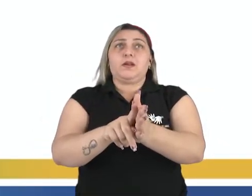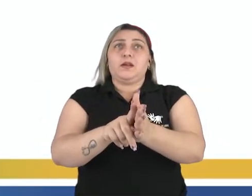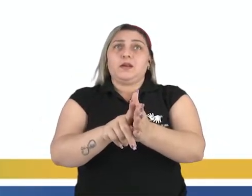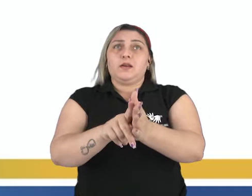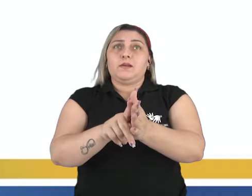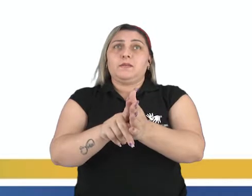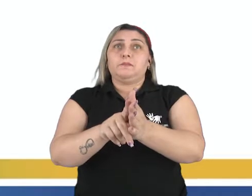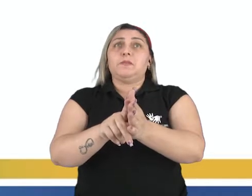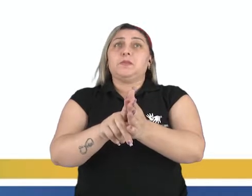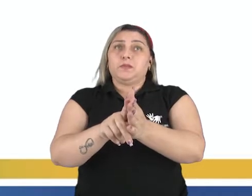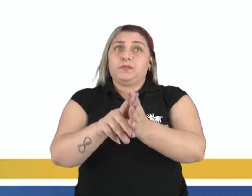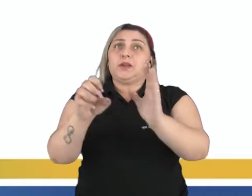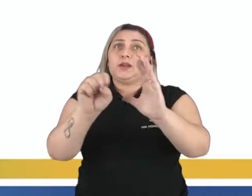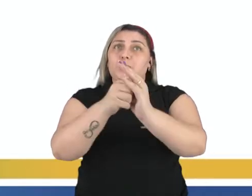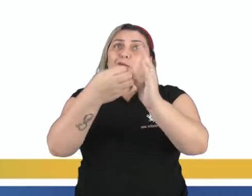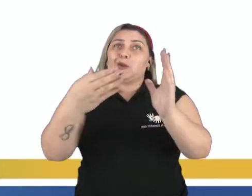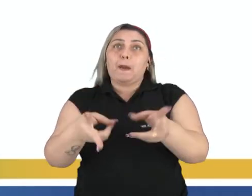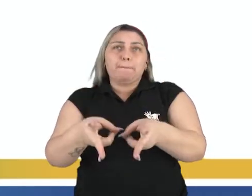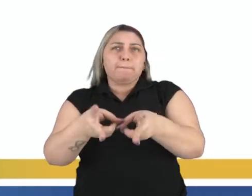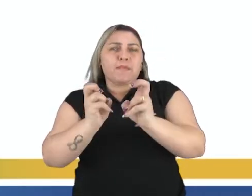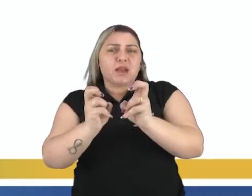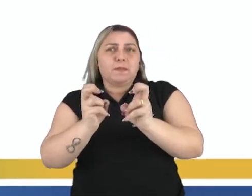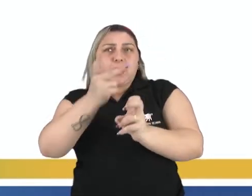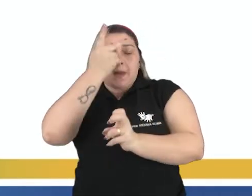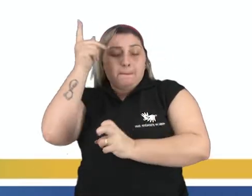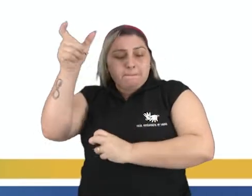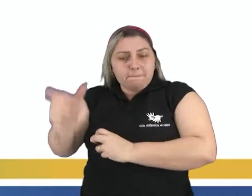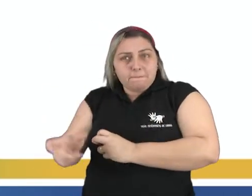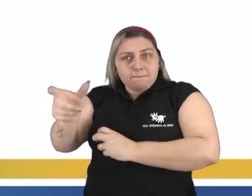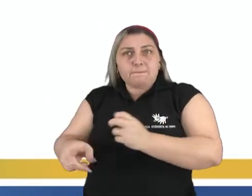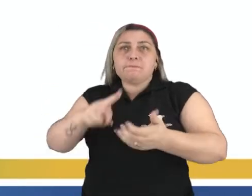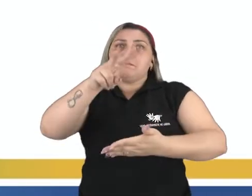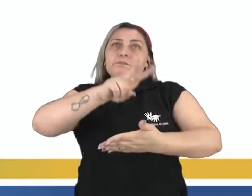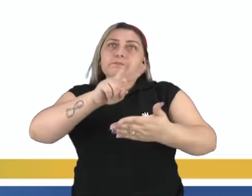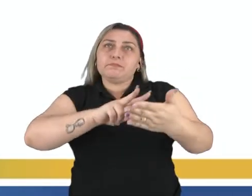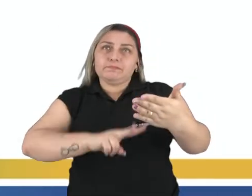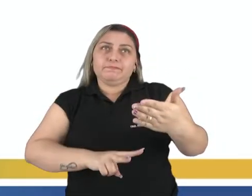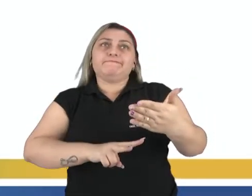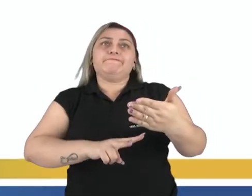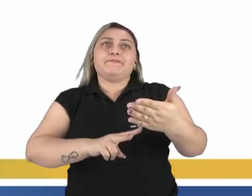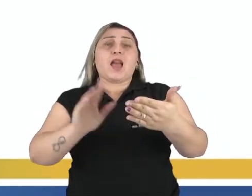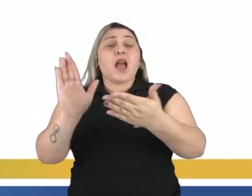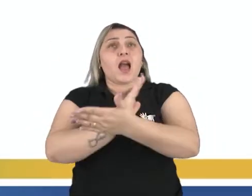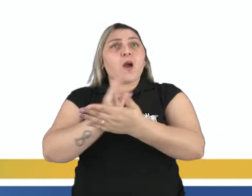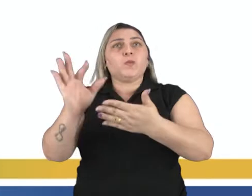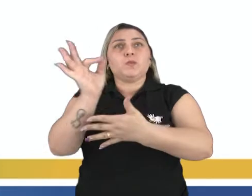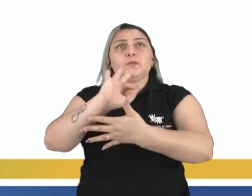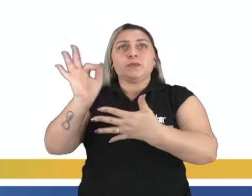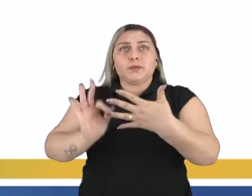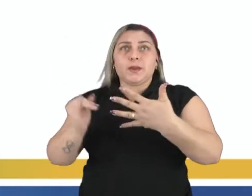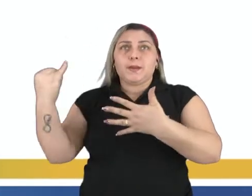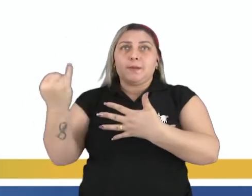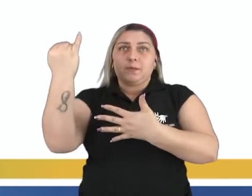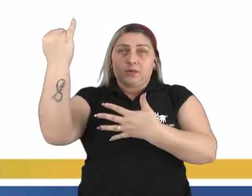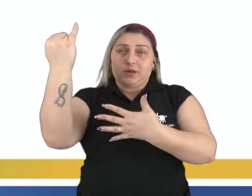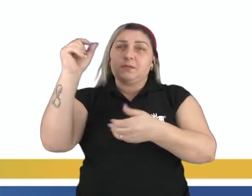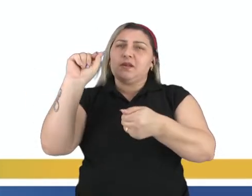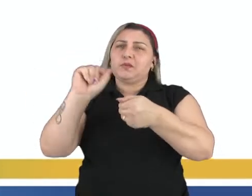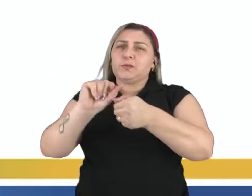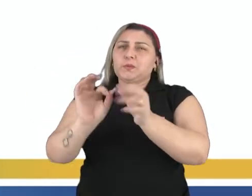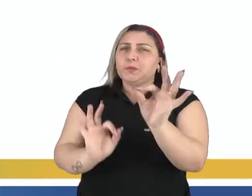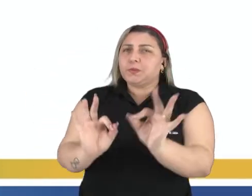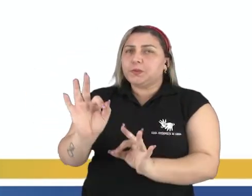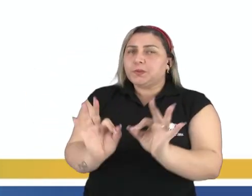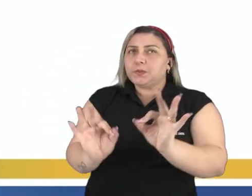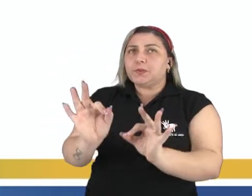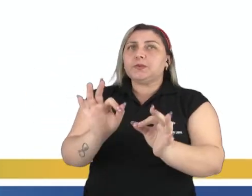tem características próprias e para que essas características sejam percebidos pelo leitor alguns elementos são importantes